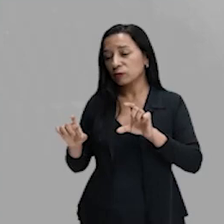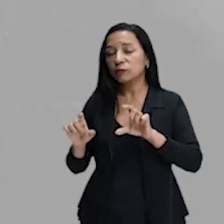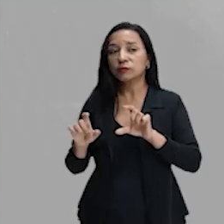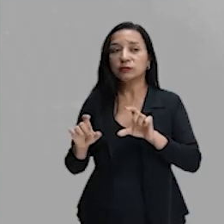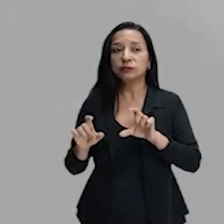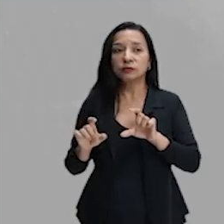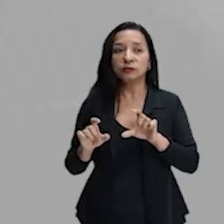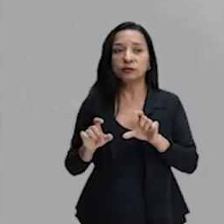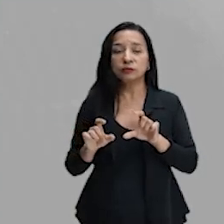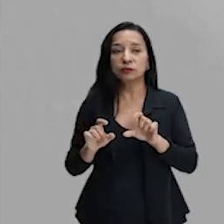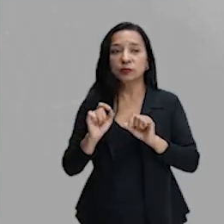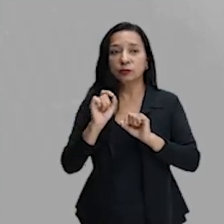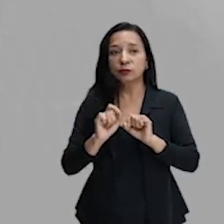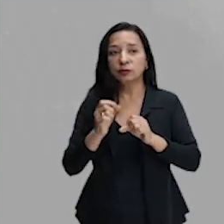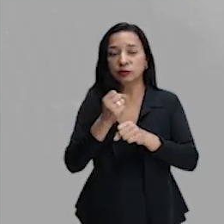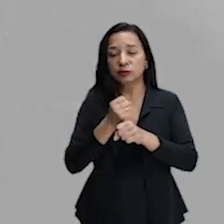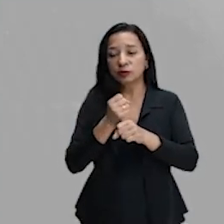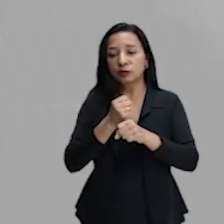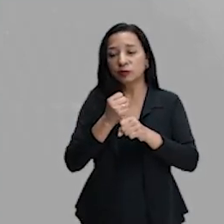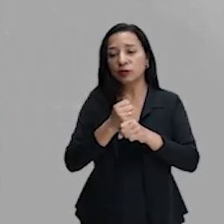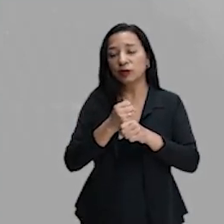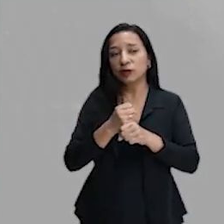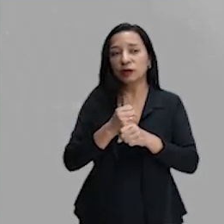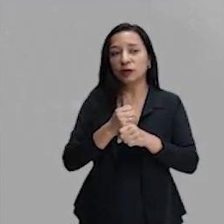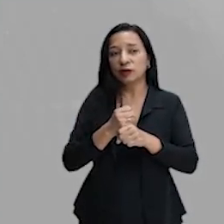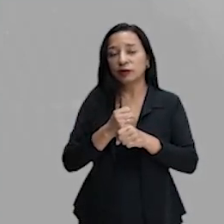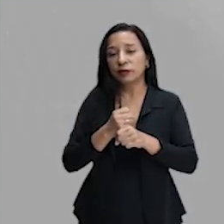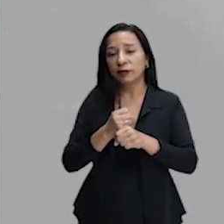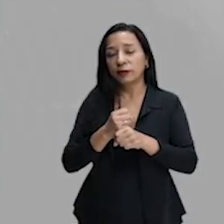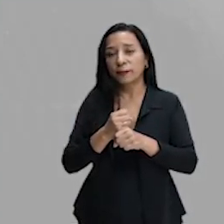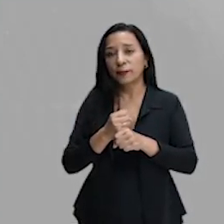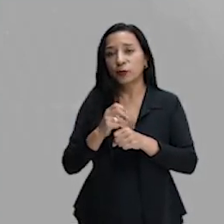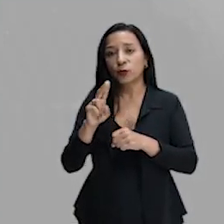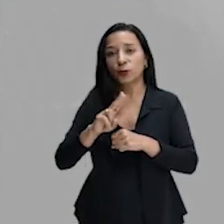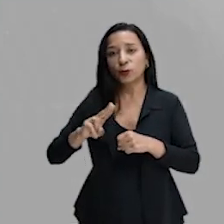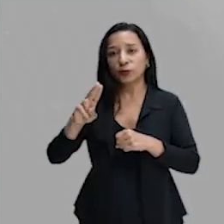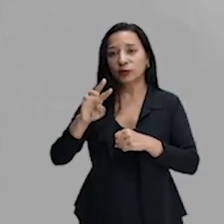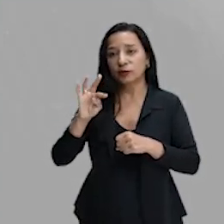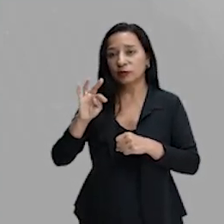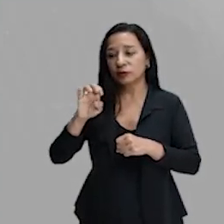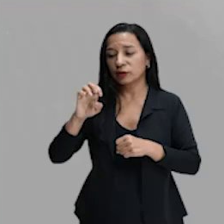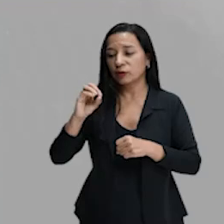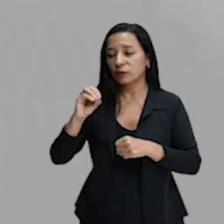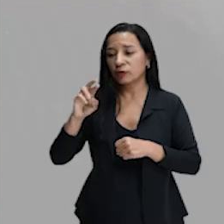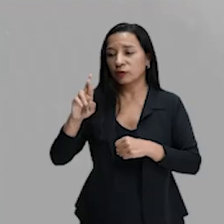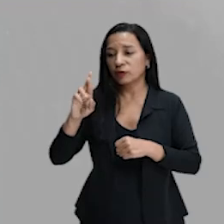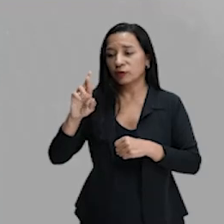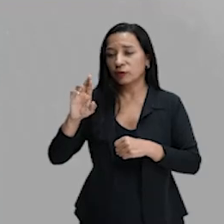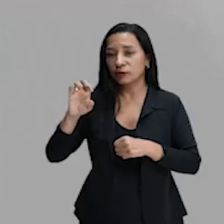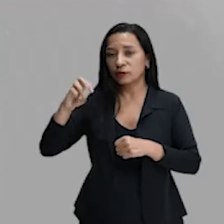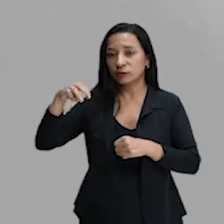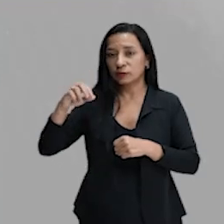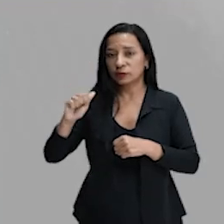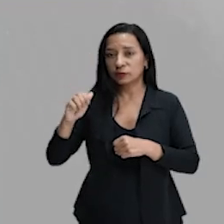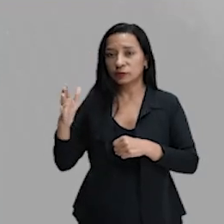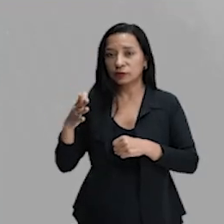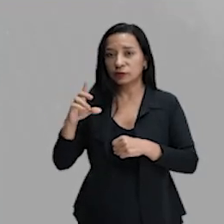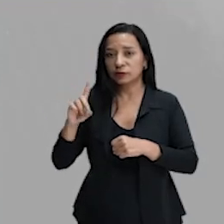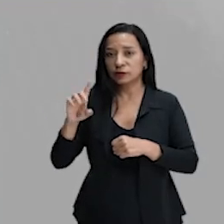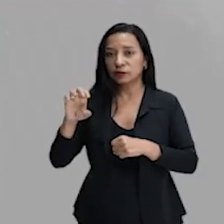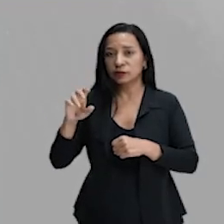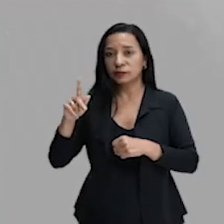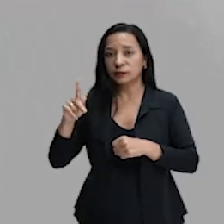ó eu posso calcular essa medida aqui aplicando teorema Pitágoras tá Então veja que eu vou